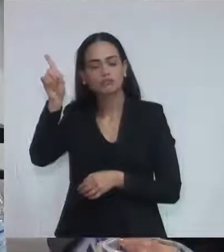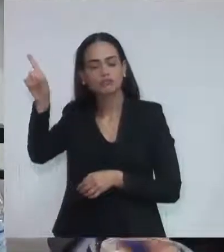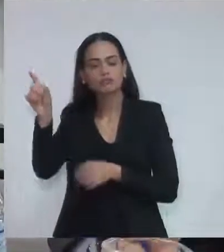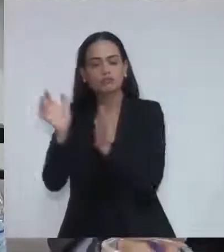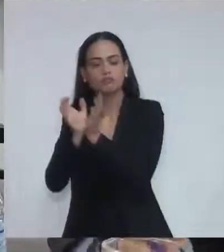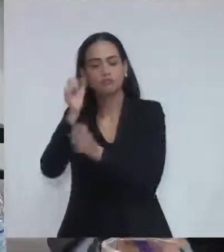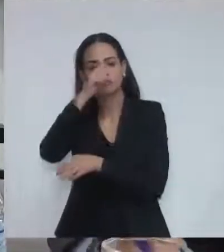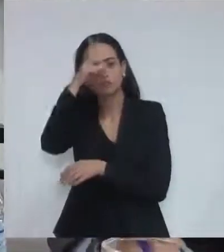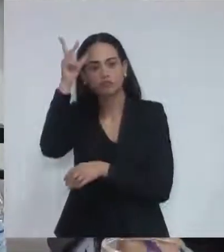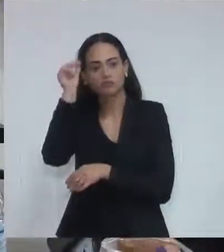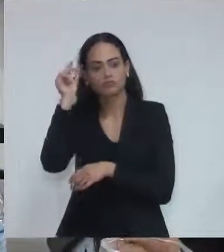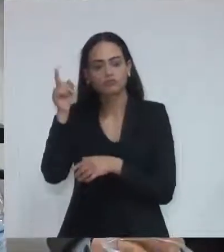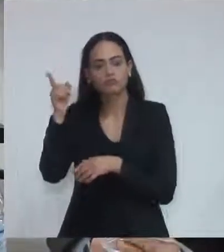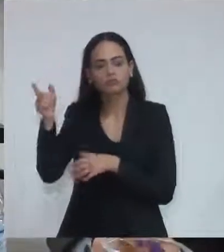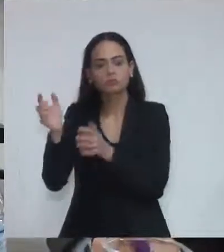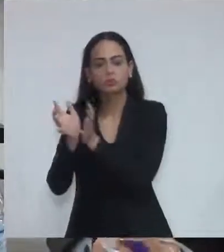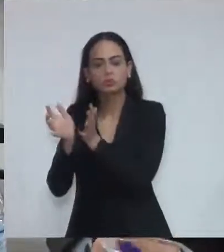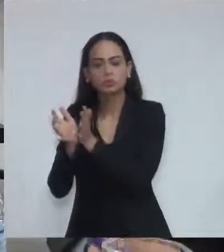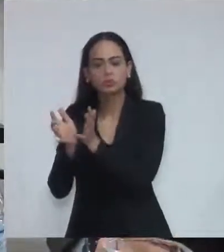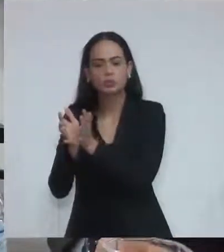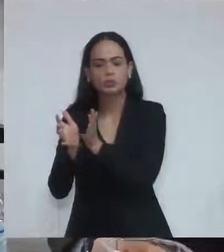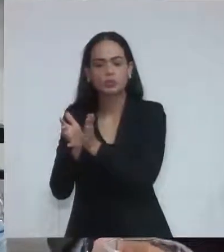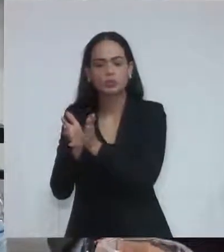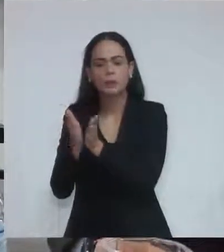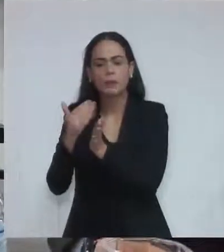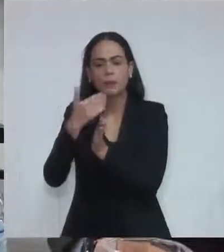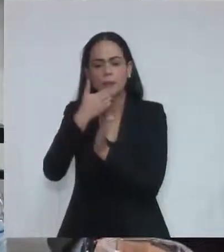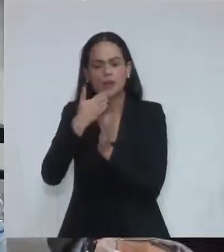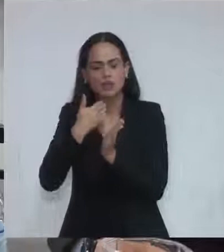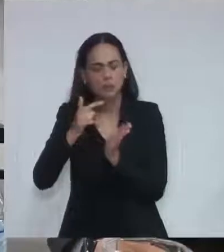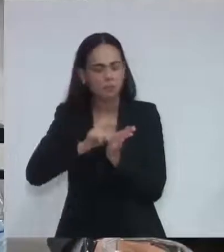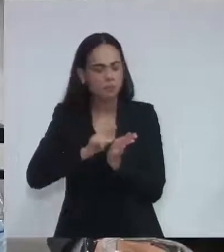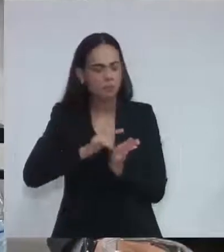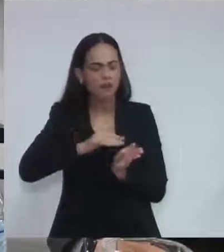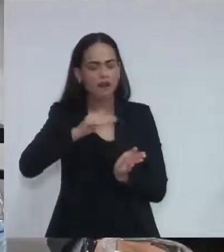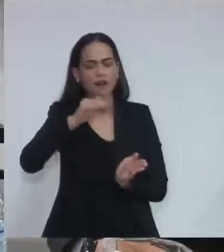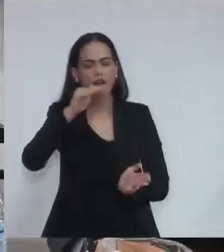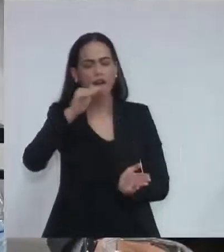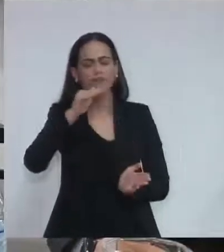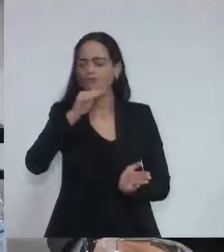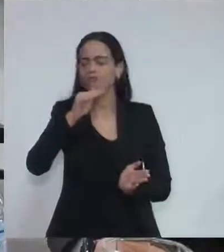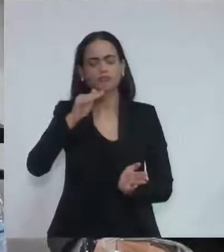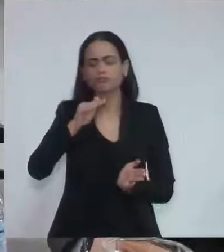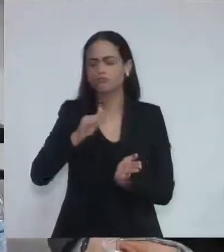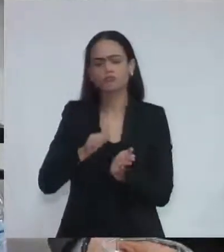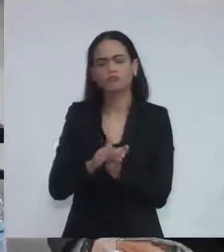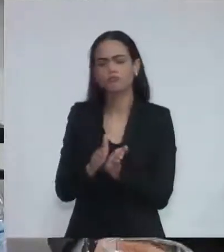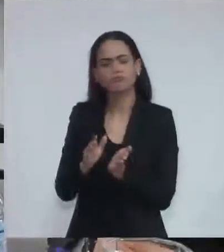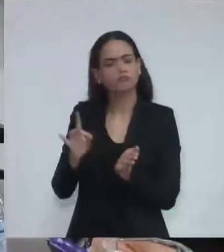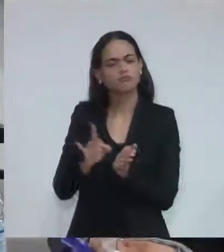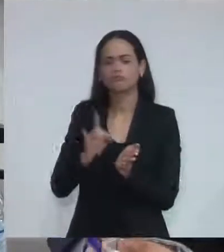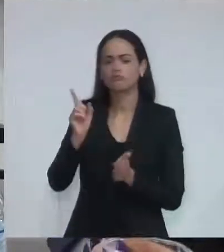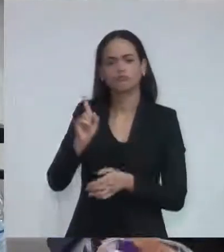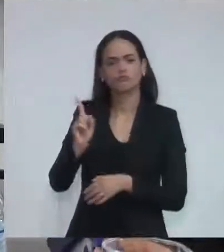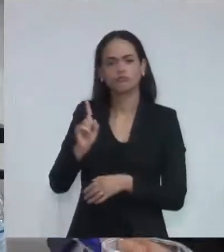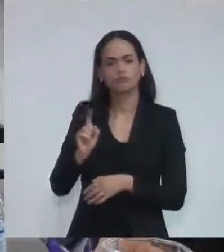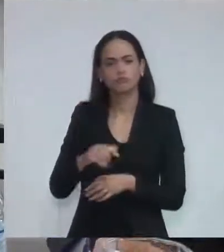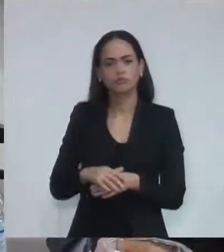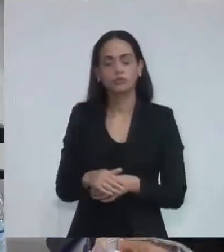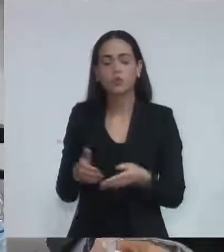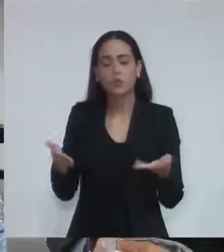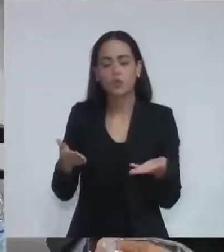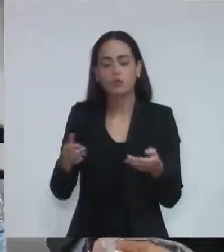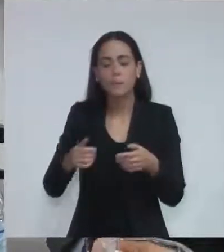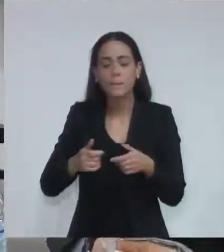fala que tem que mandar milhares de papel, primeiro que não é verdade, que hoje é tudo mandado digitalmente, quase nada vem por